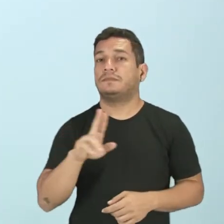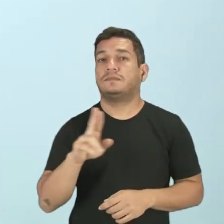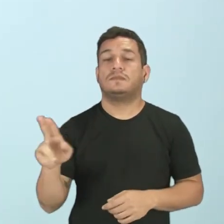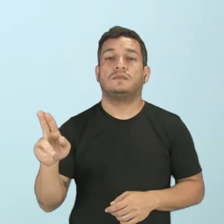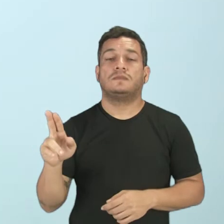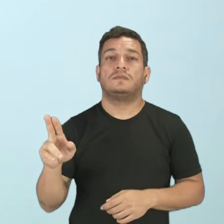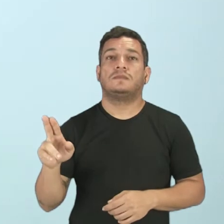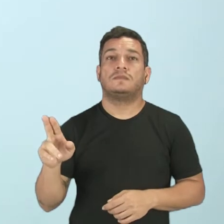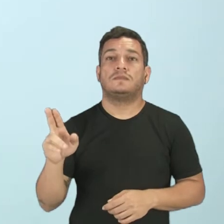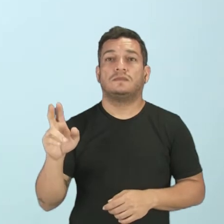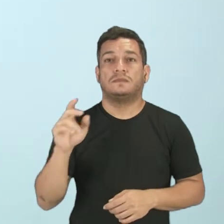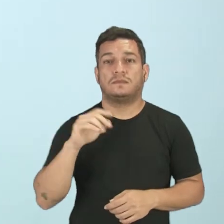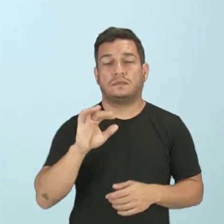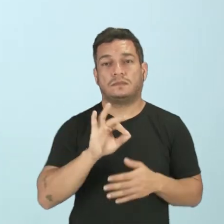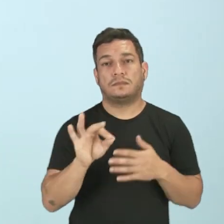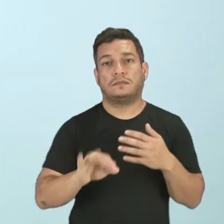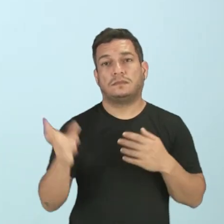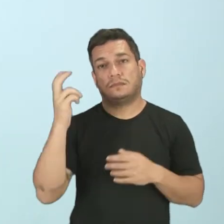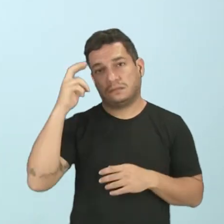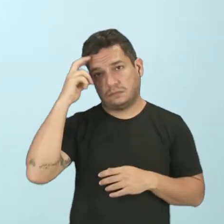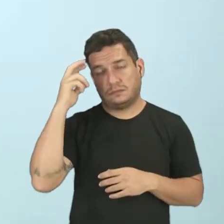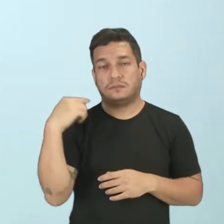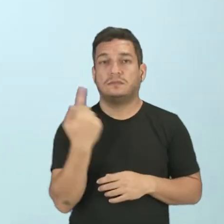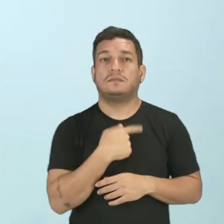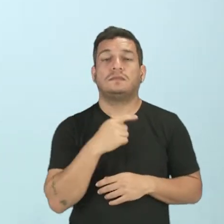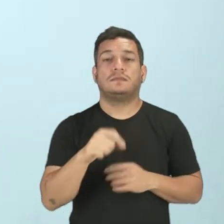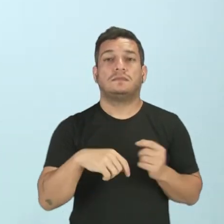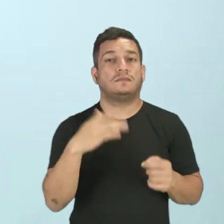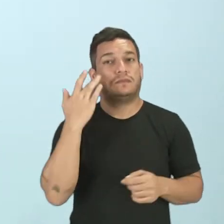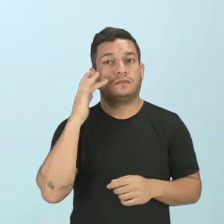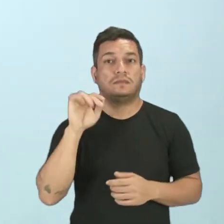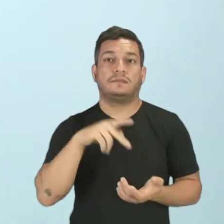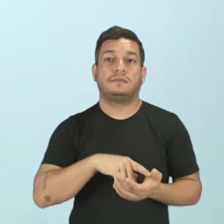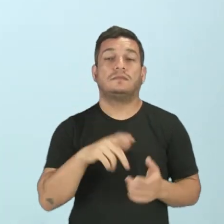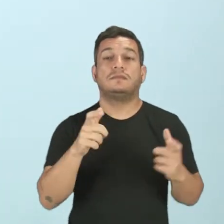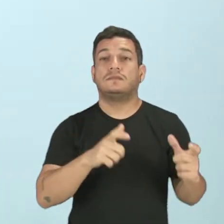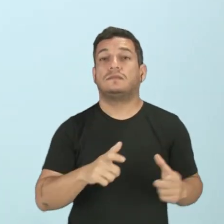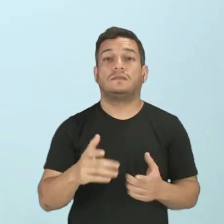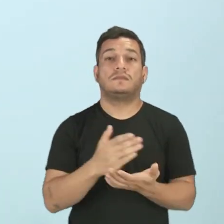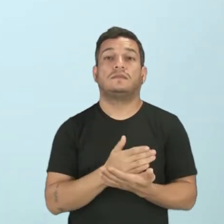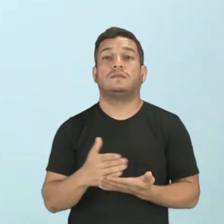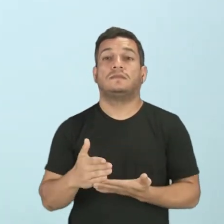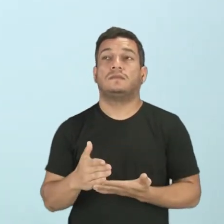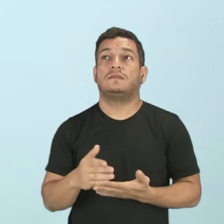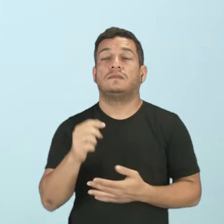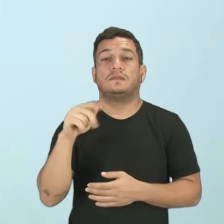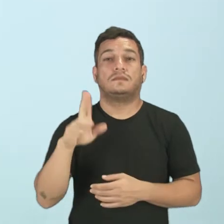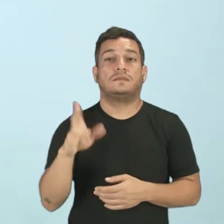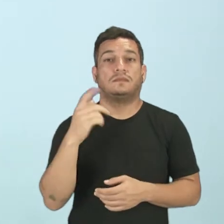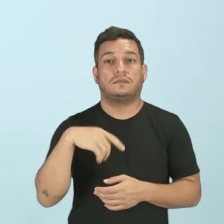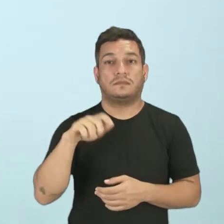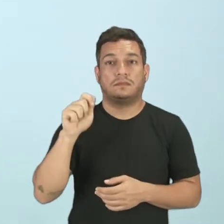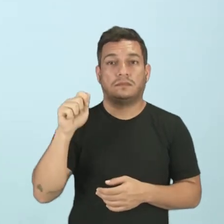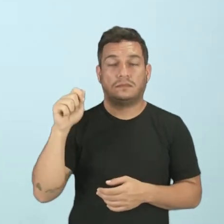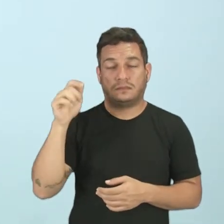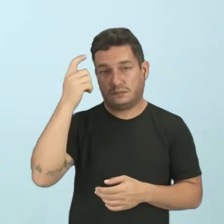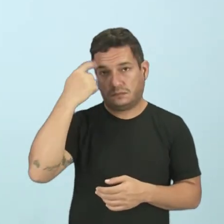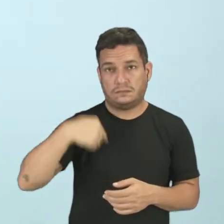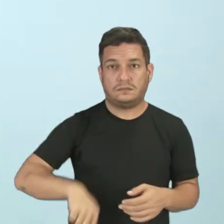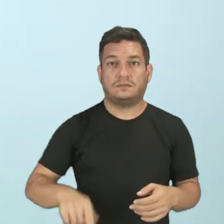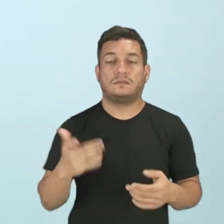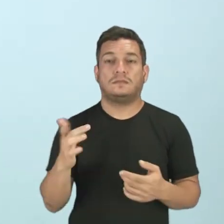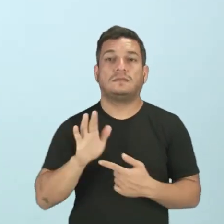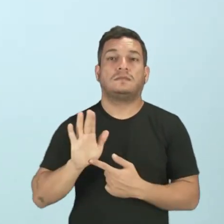gente, determinados aspectos de uma cultura, a gente não sabe verdadeiramente por onde começou, quem é o autor. Então, é